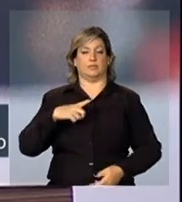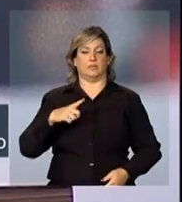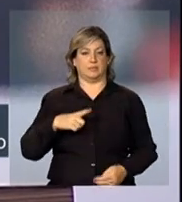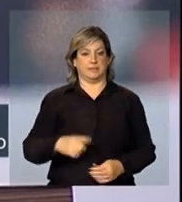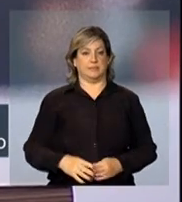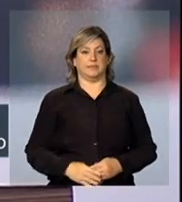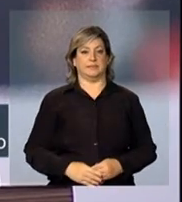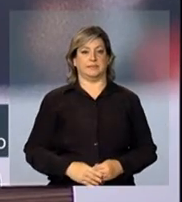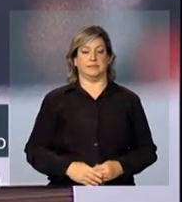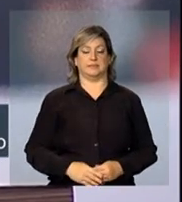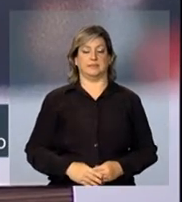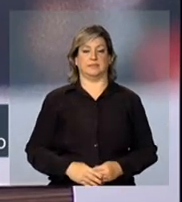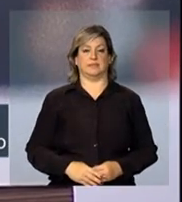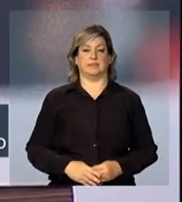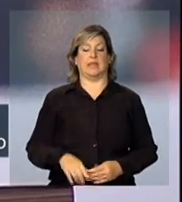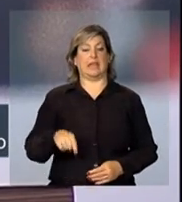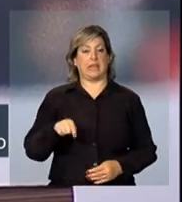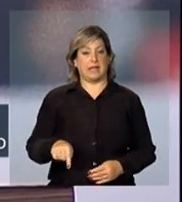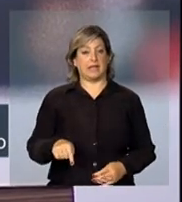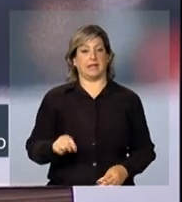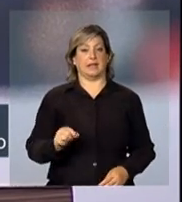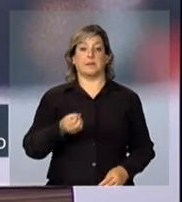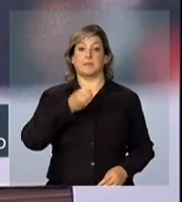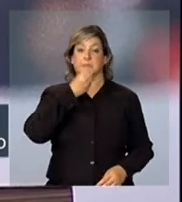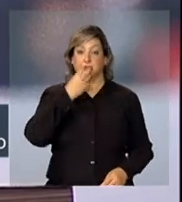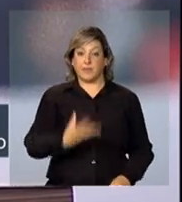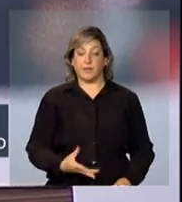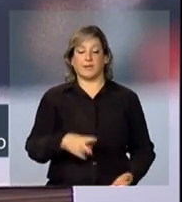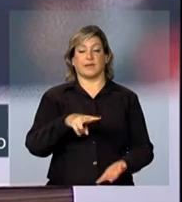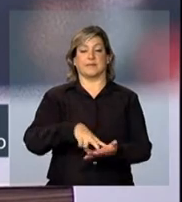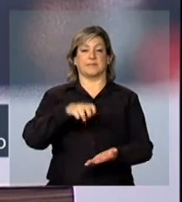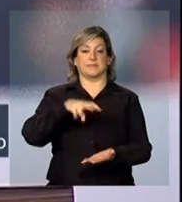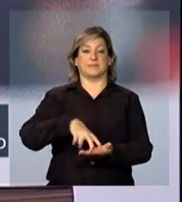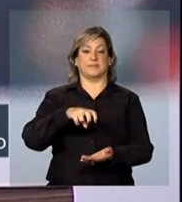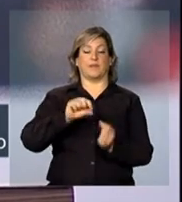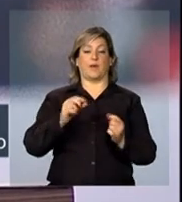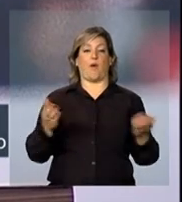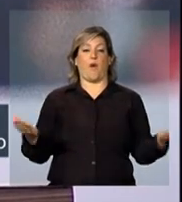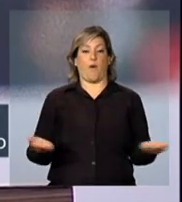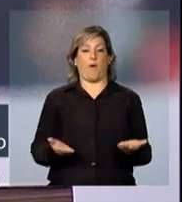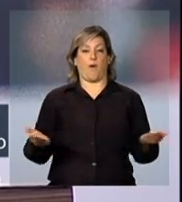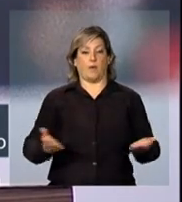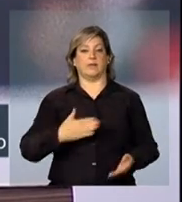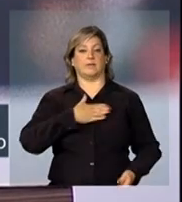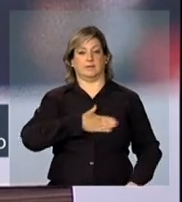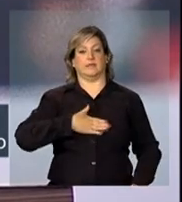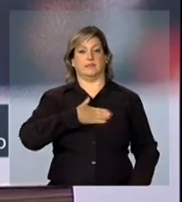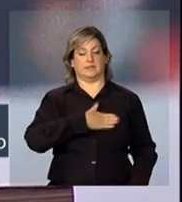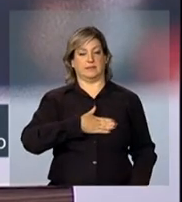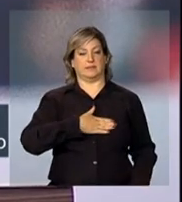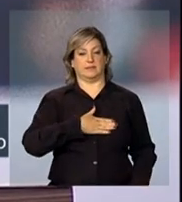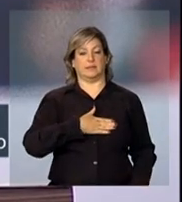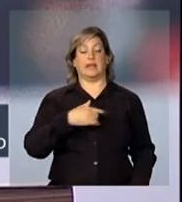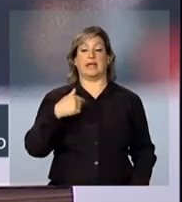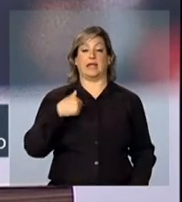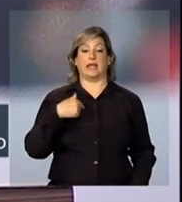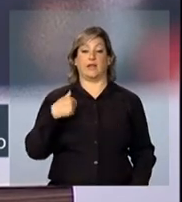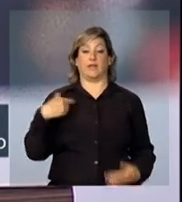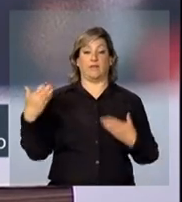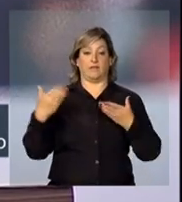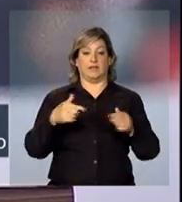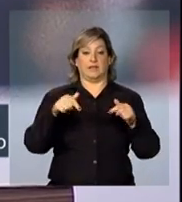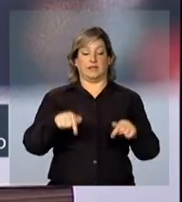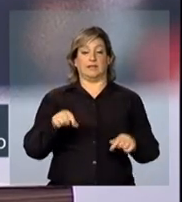internacionais Esse é o motivo de muita alegria o que celebramos hoje eu vindo